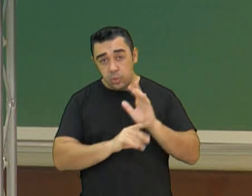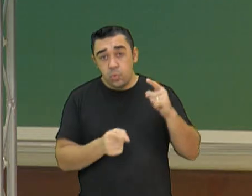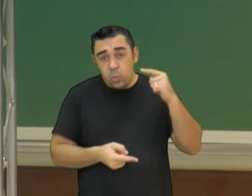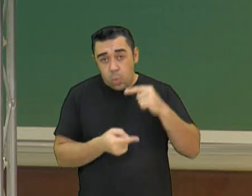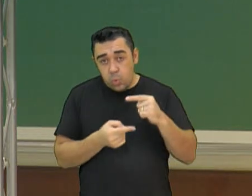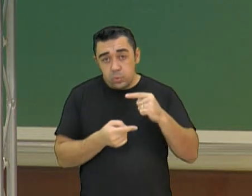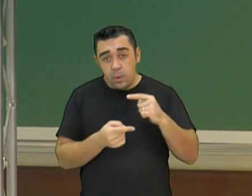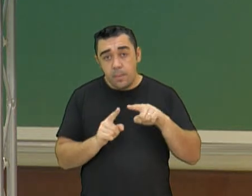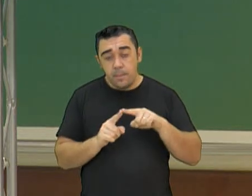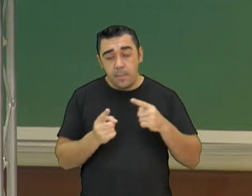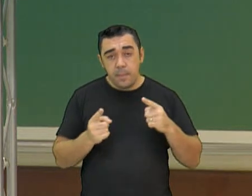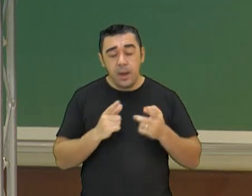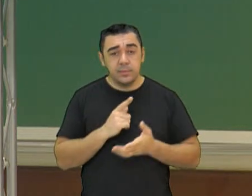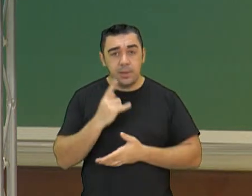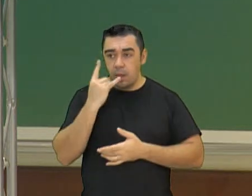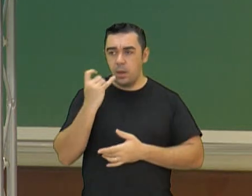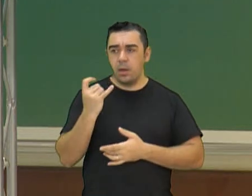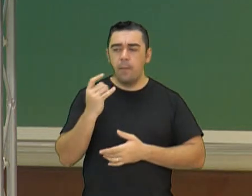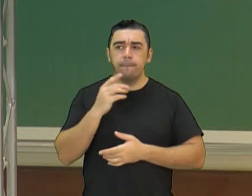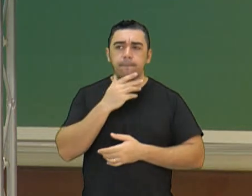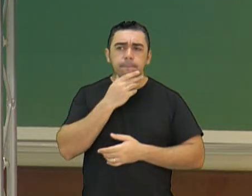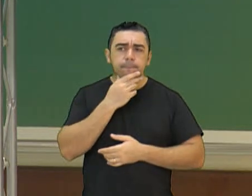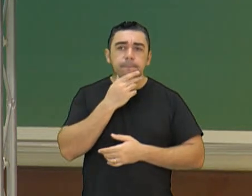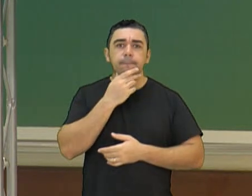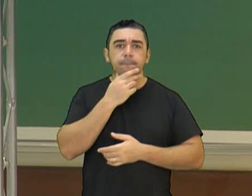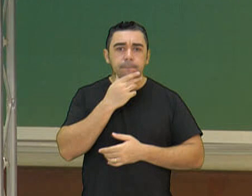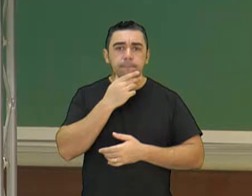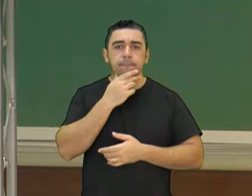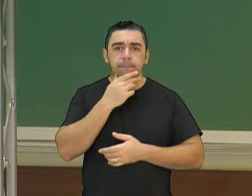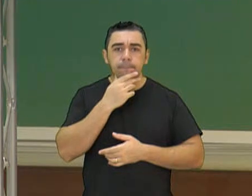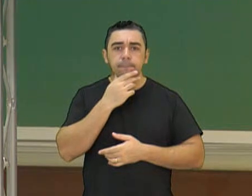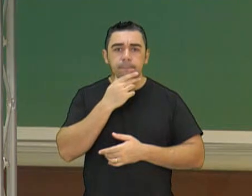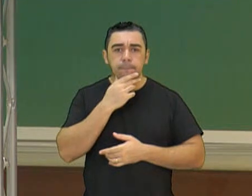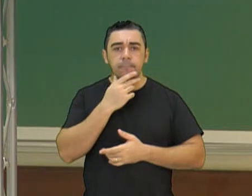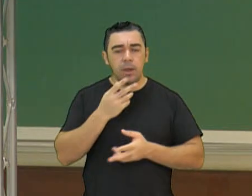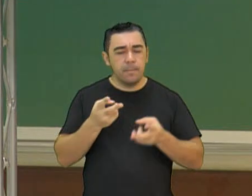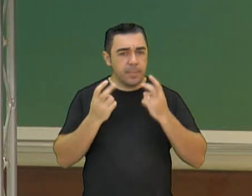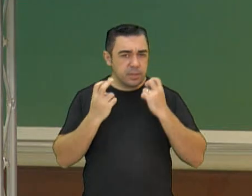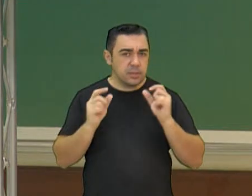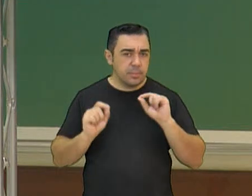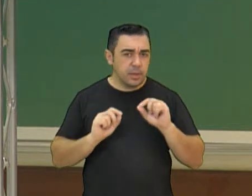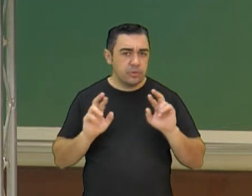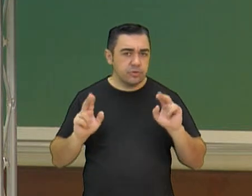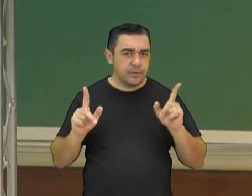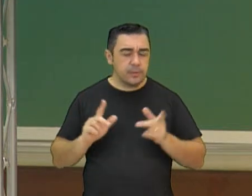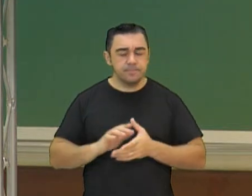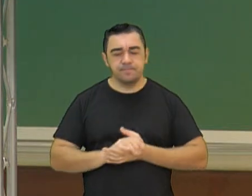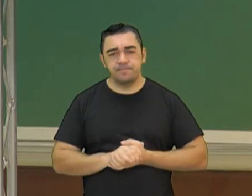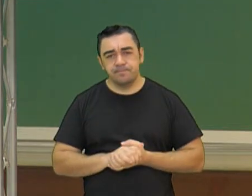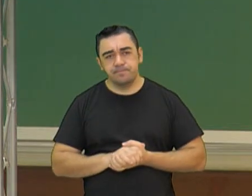bem sintetizado mesmo, né, que permite perceber essa diferenciação entre resumo e sinopse, certo?